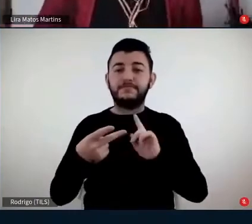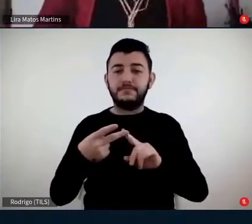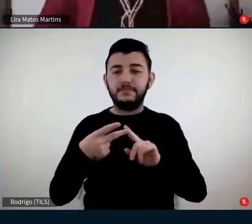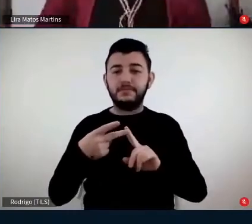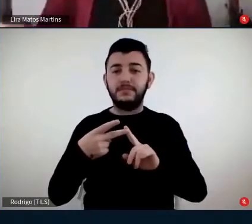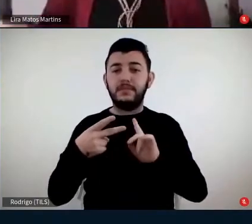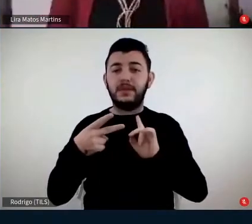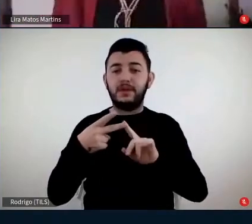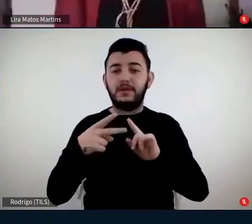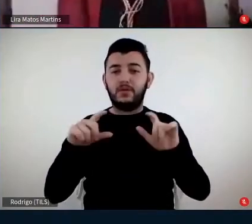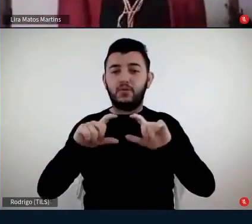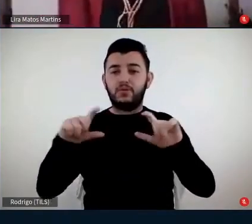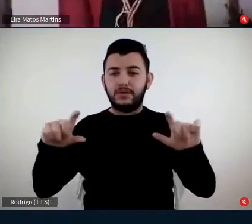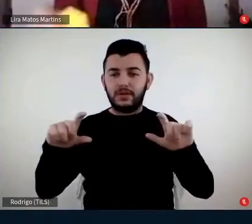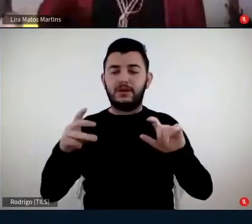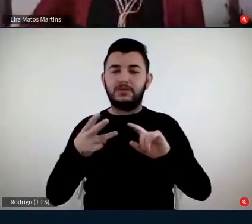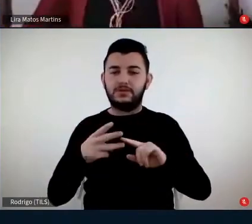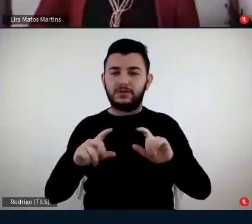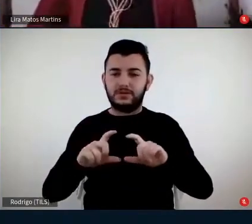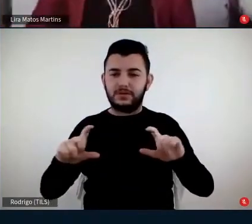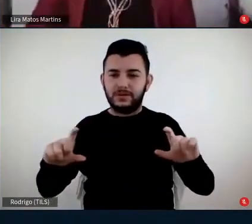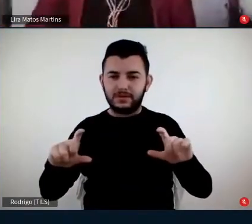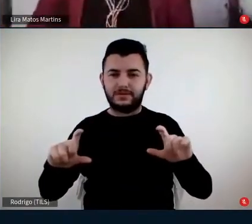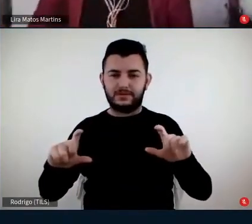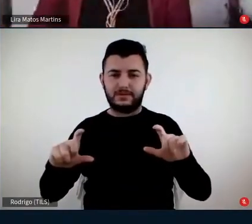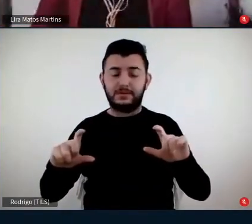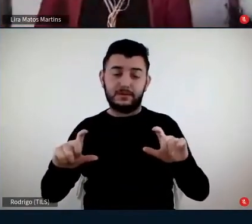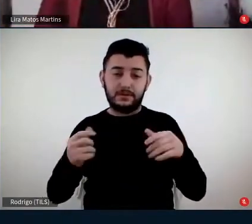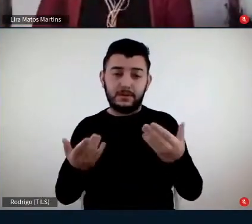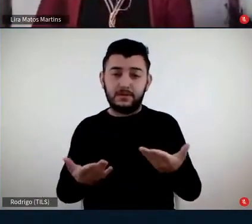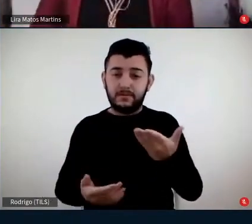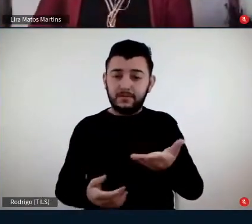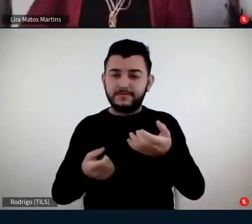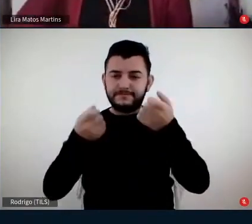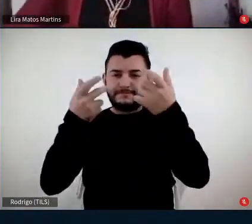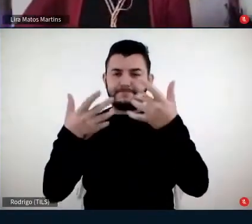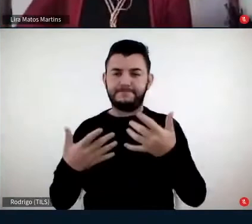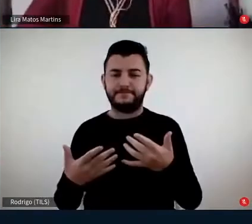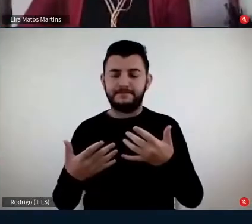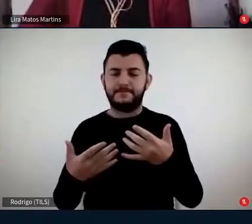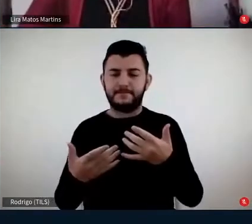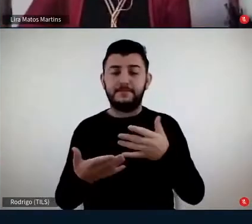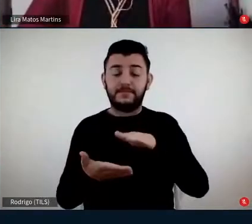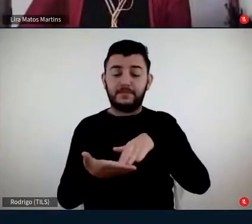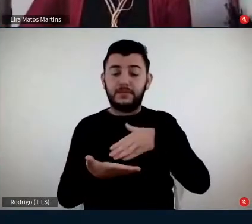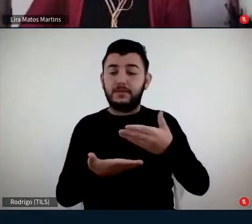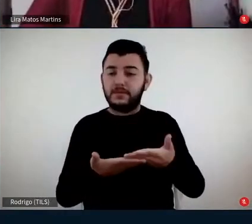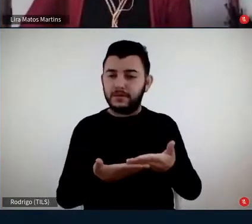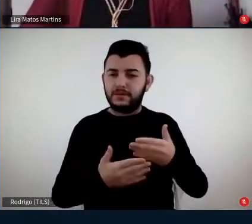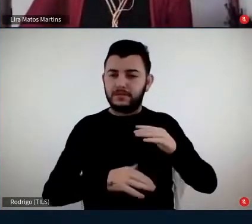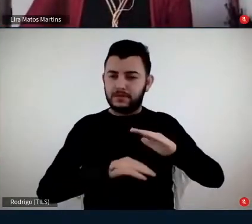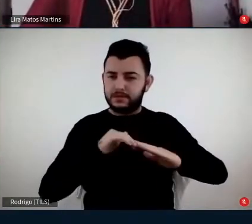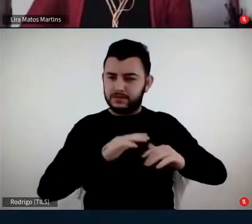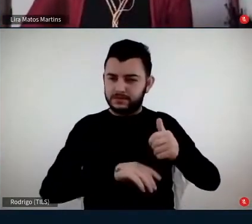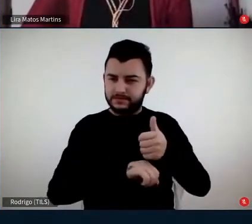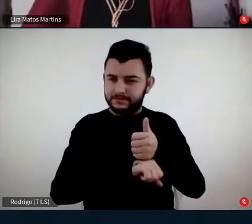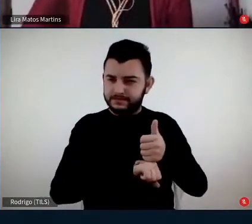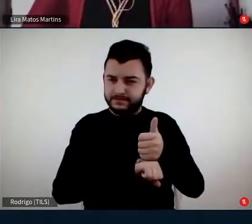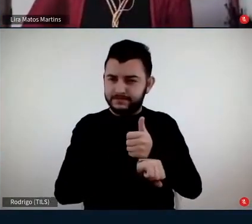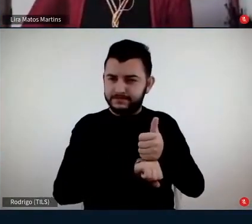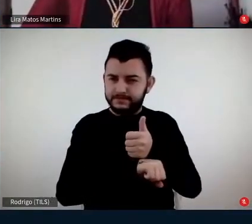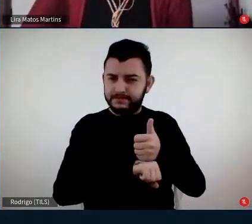situações, que também soam um pouco anacrônicas, você fala do intérprete como profissional